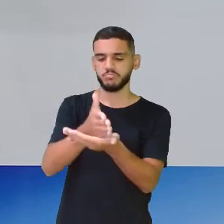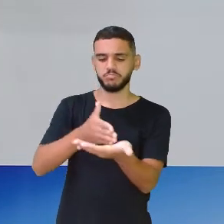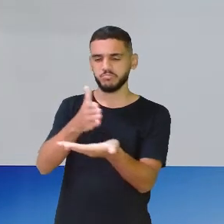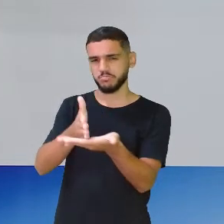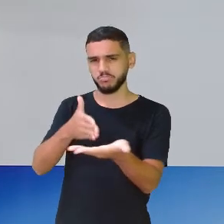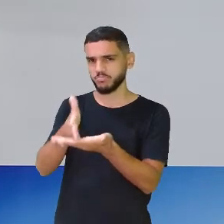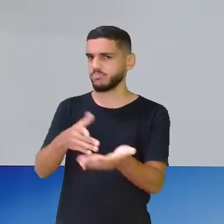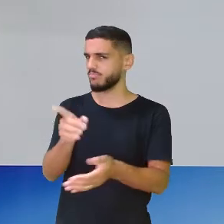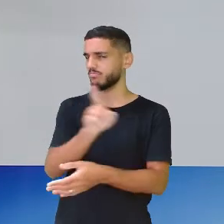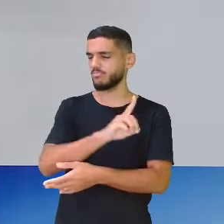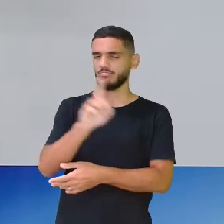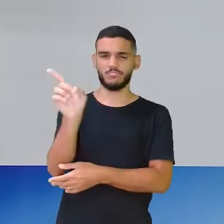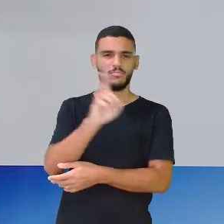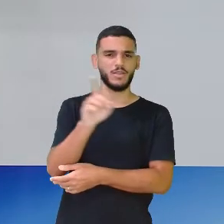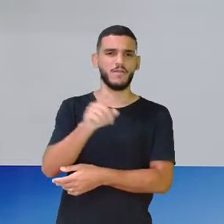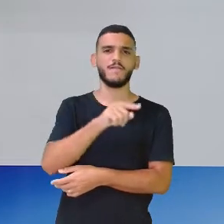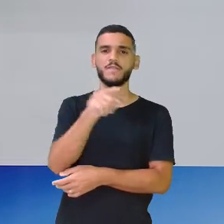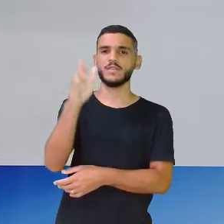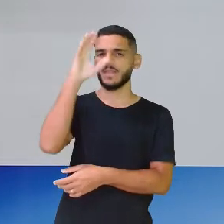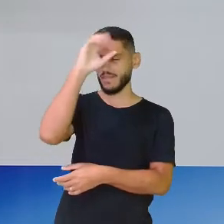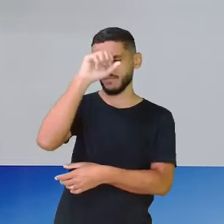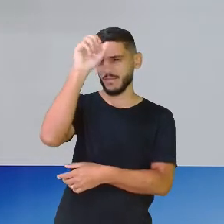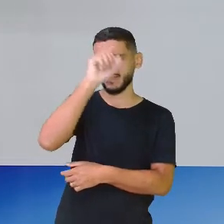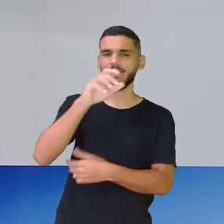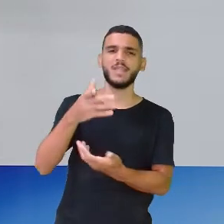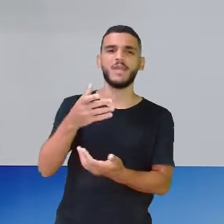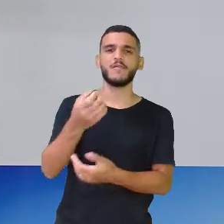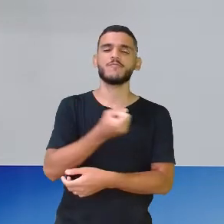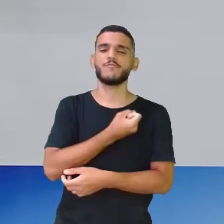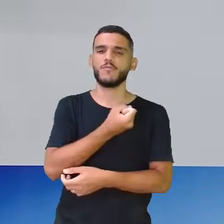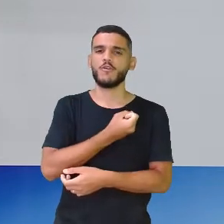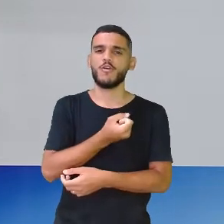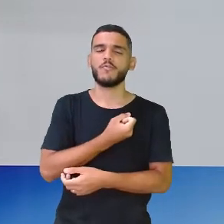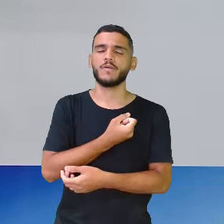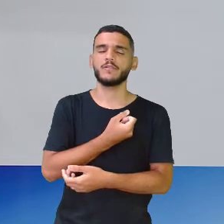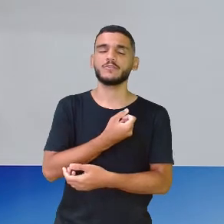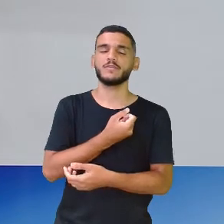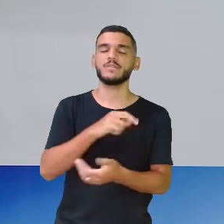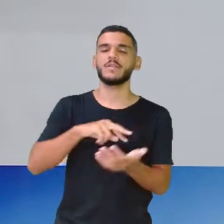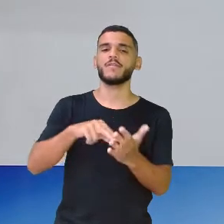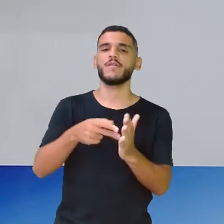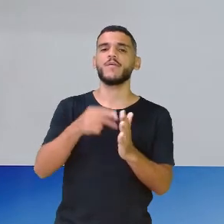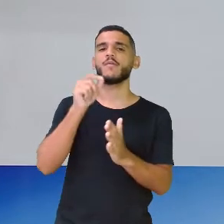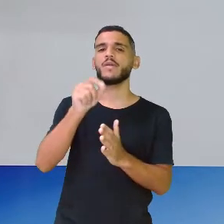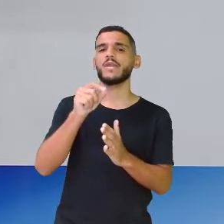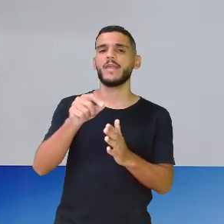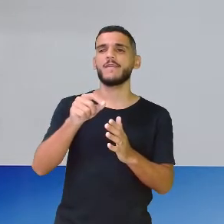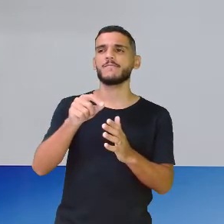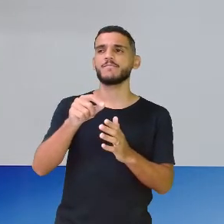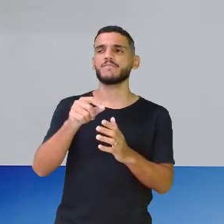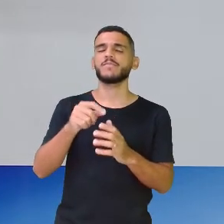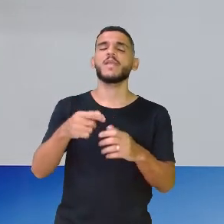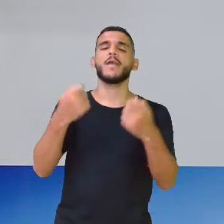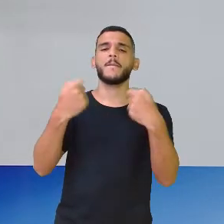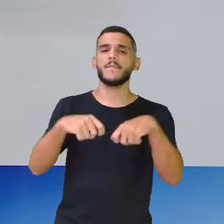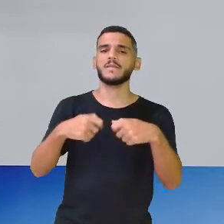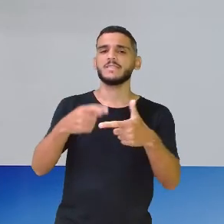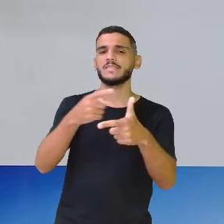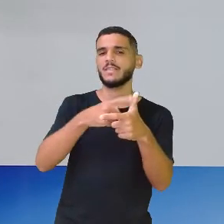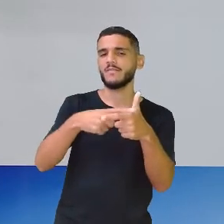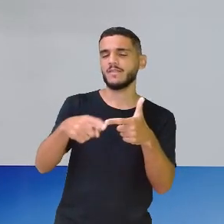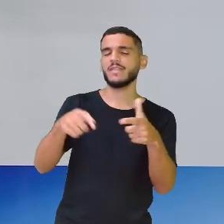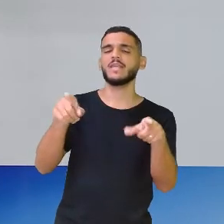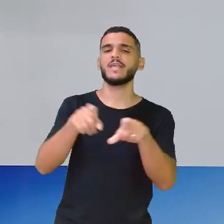números decimais que o meu inteiro, para eu dividi-los e eu ter os decimais, lembra